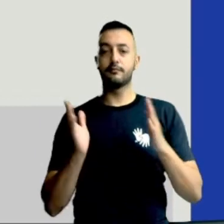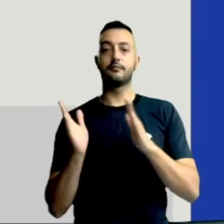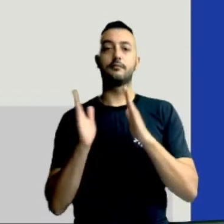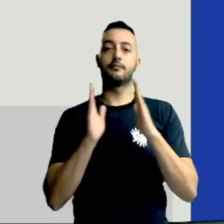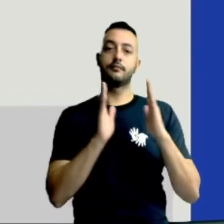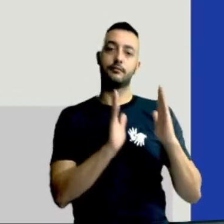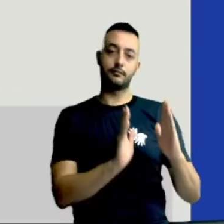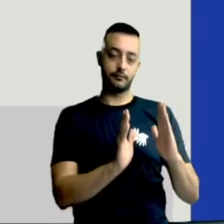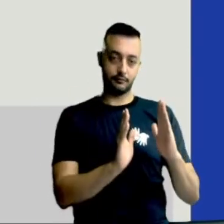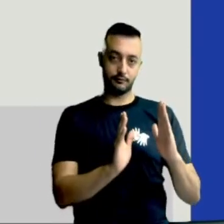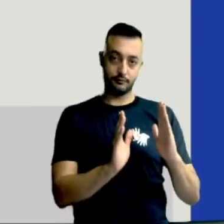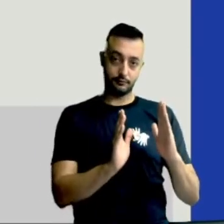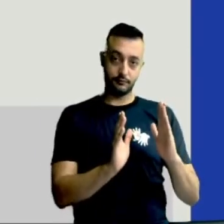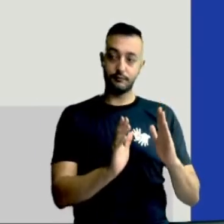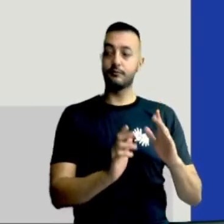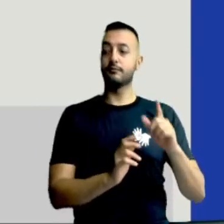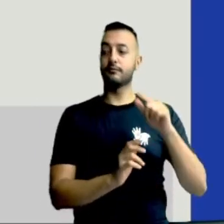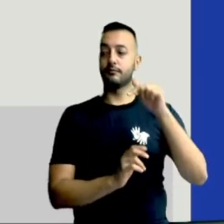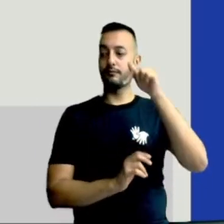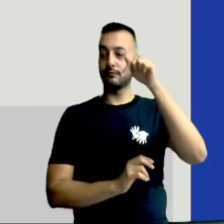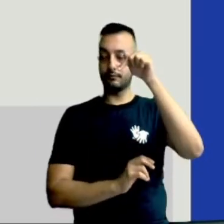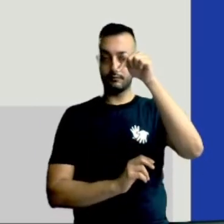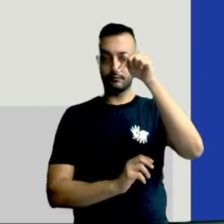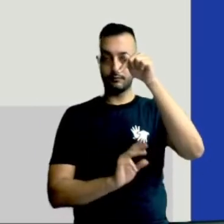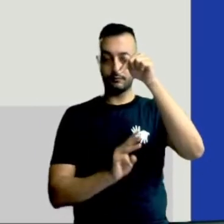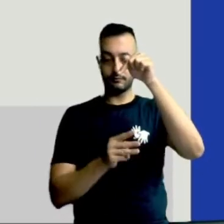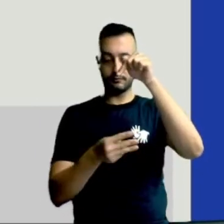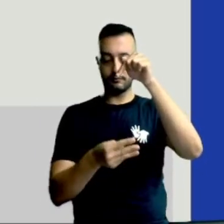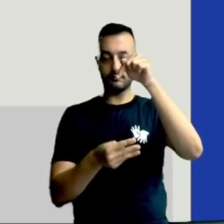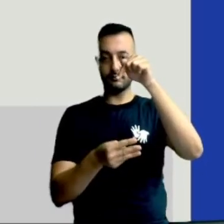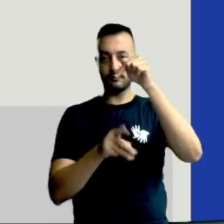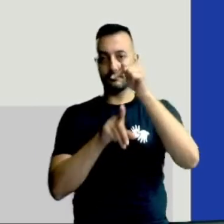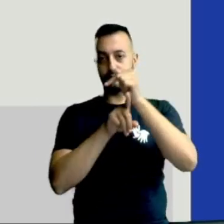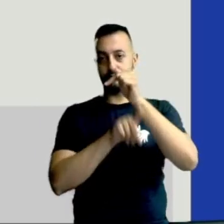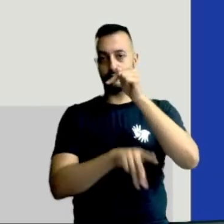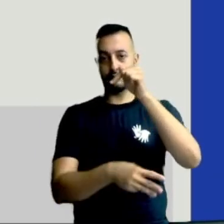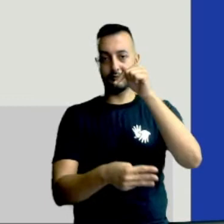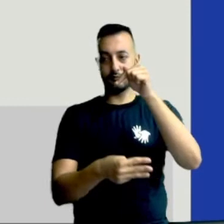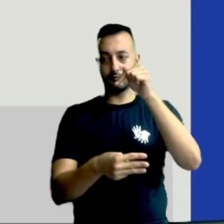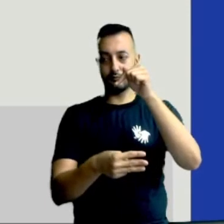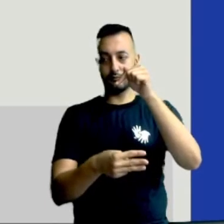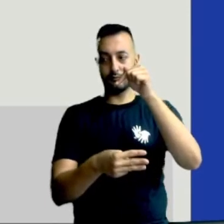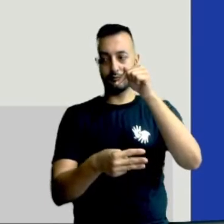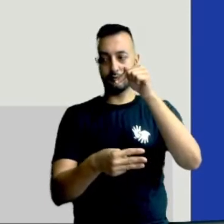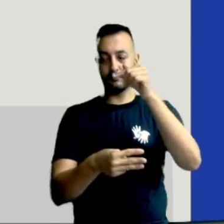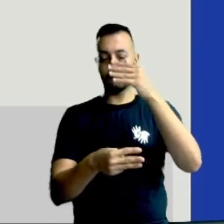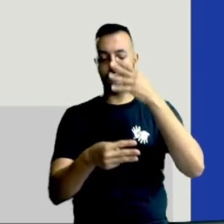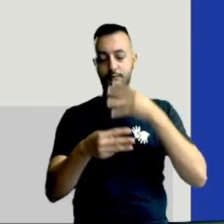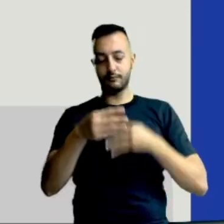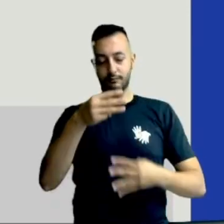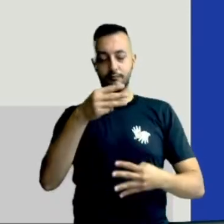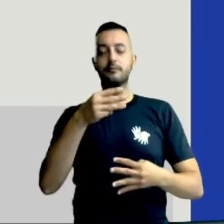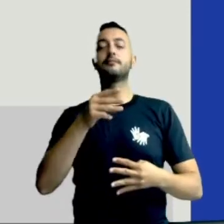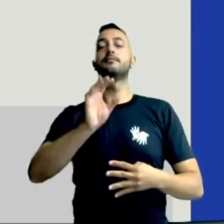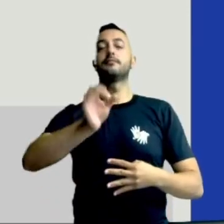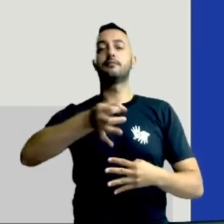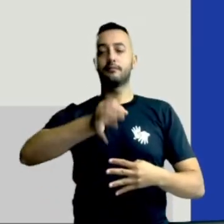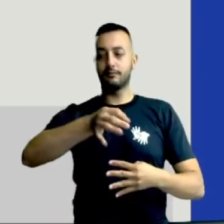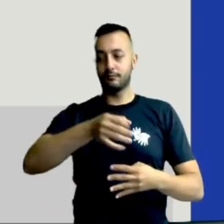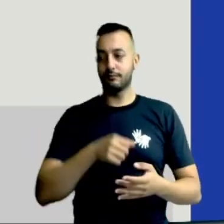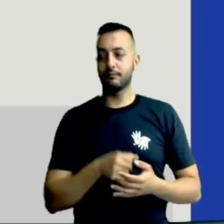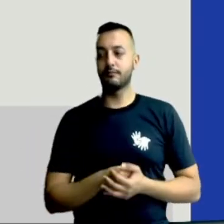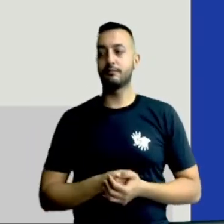de milhar. Eu tenho aqui 7 menos 3. Quanto é 7 menos 3? Isso mesmo,